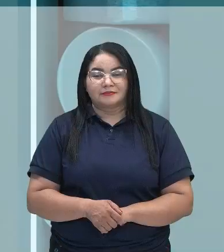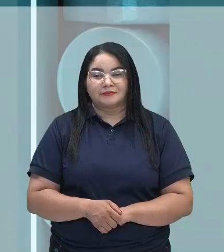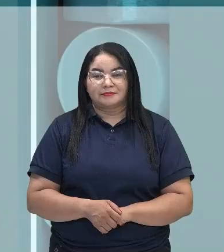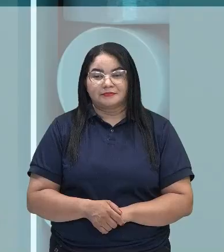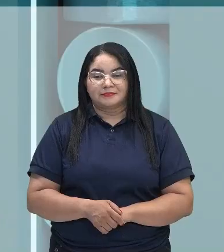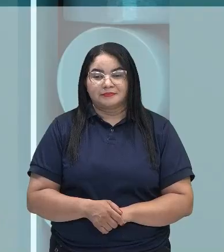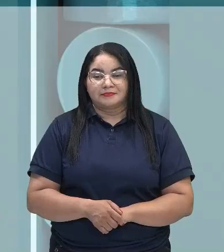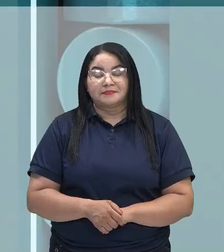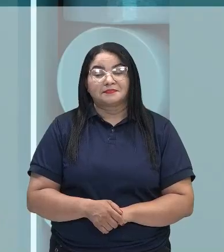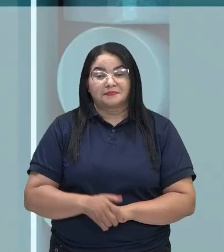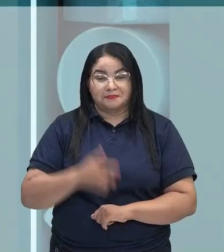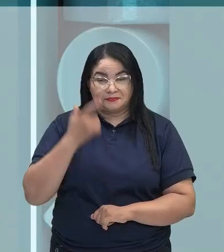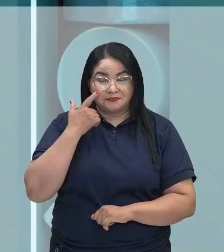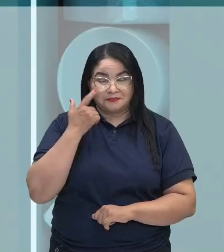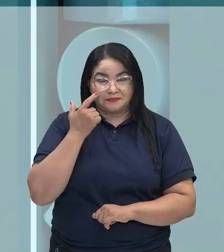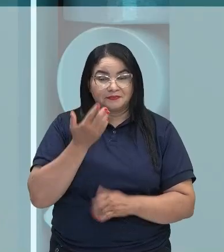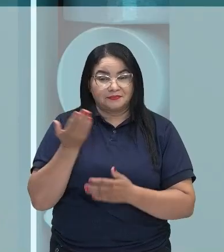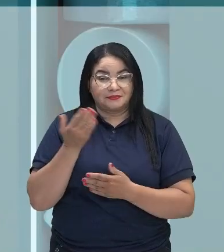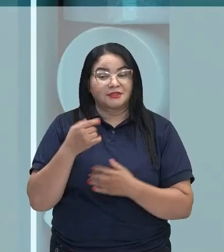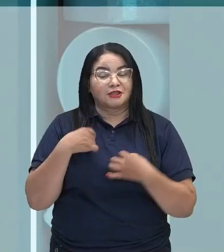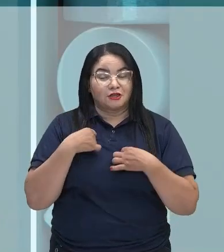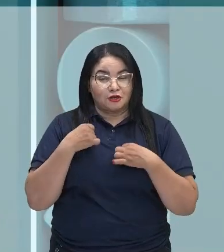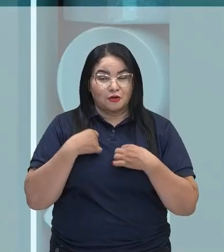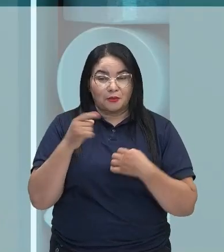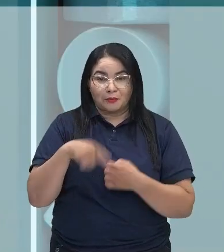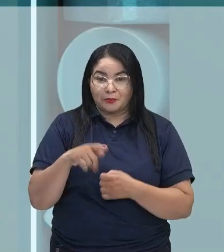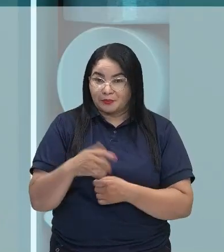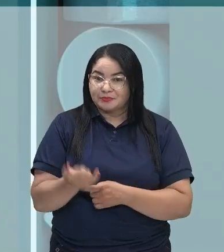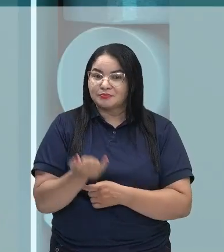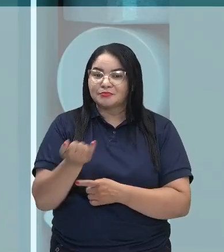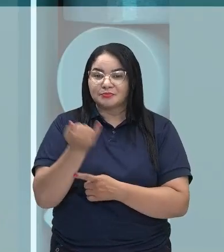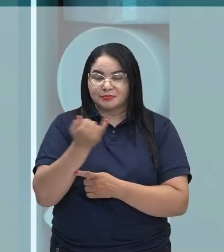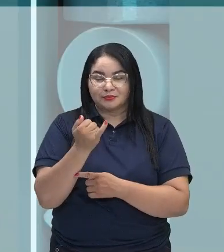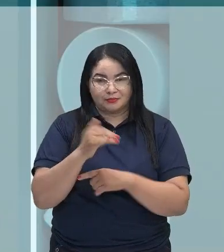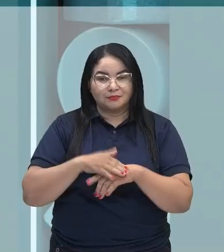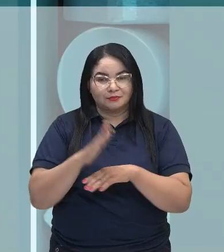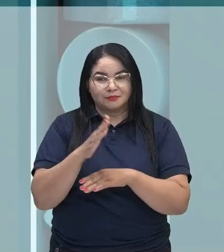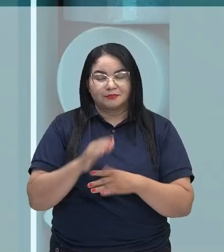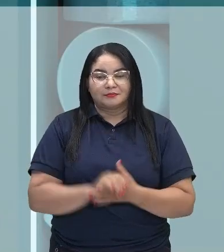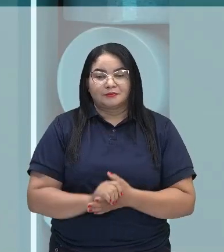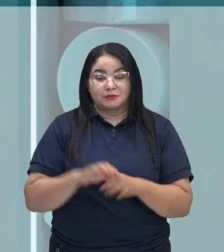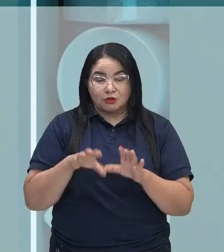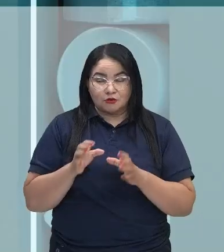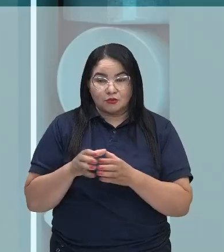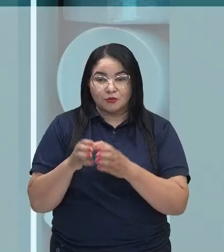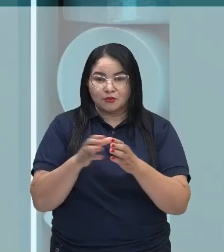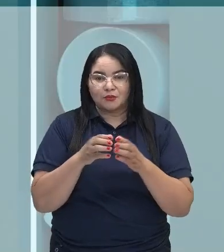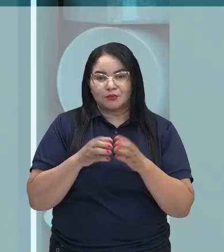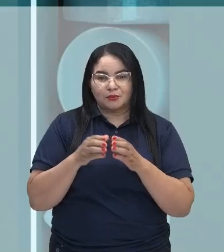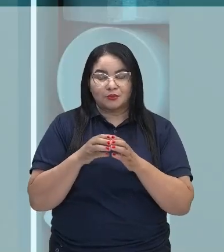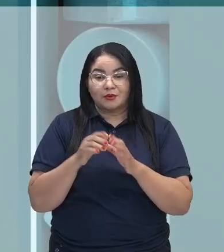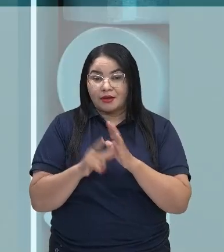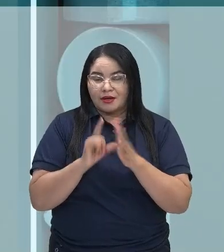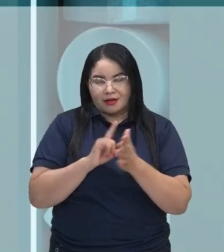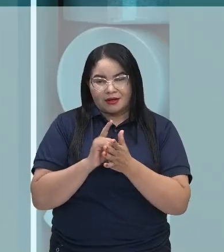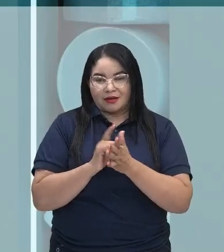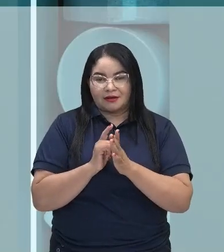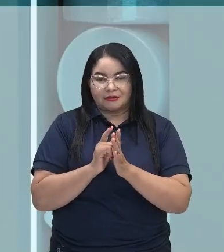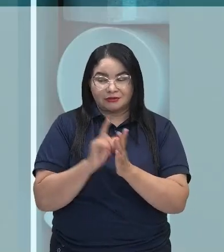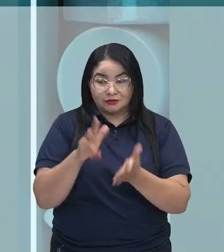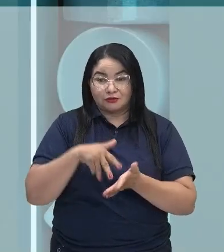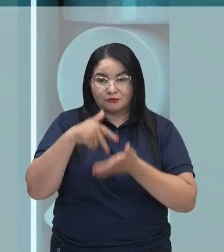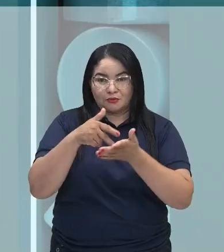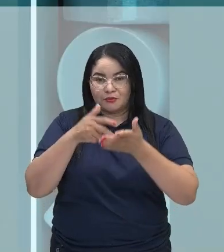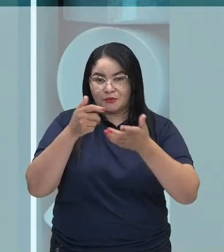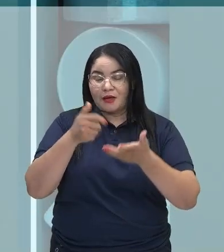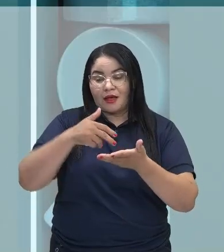Então, o figurino é muito importante. Então, vários grupos folclóricos, antes da apresentação de um festival